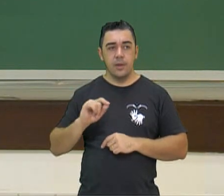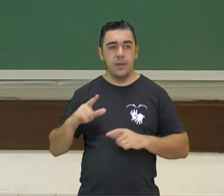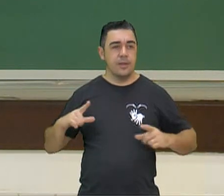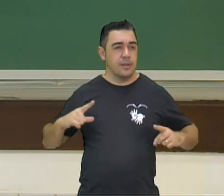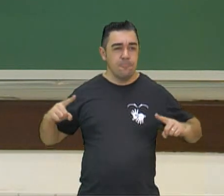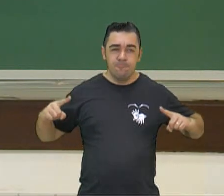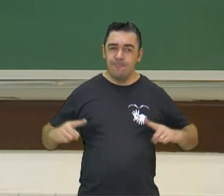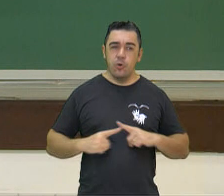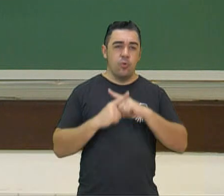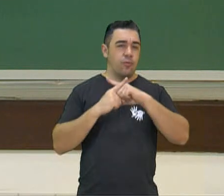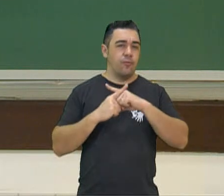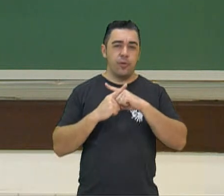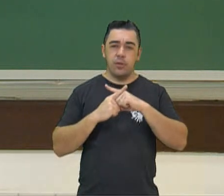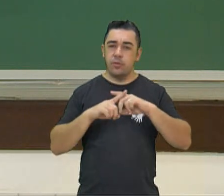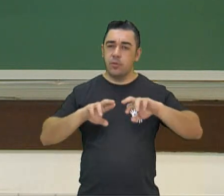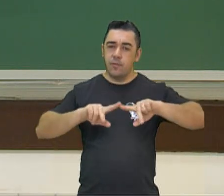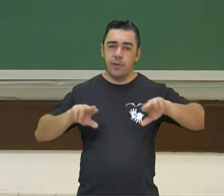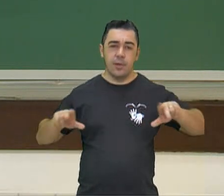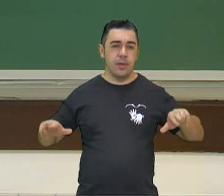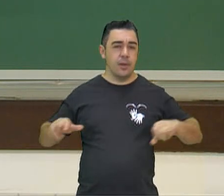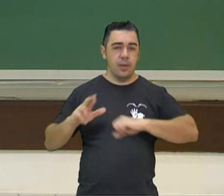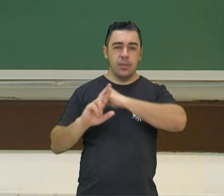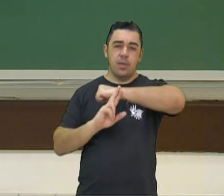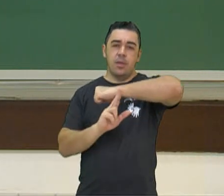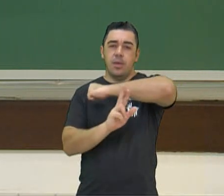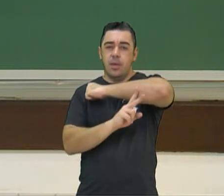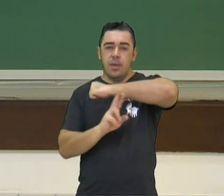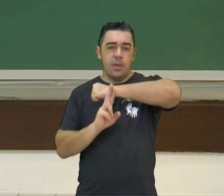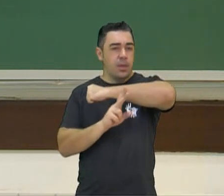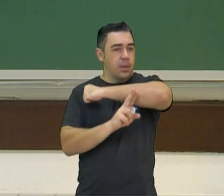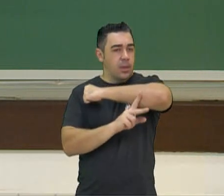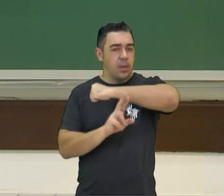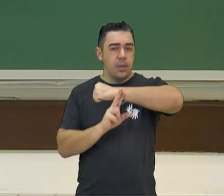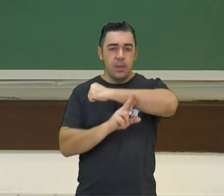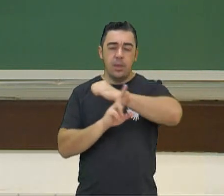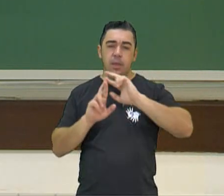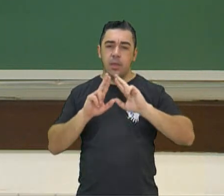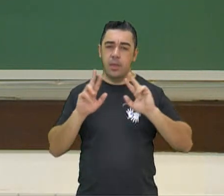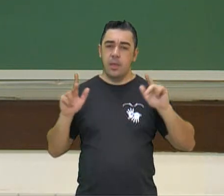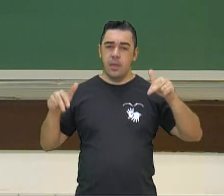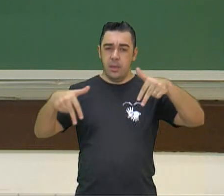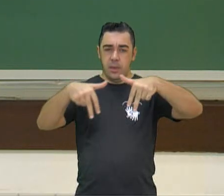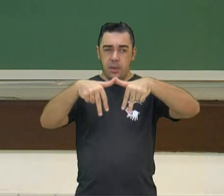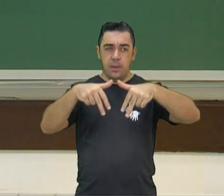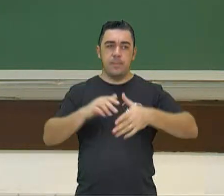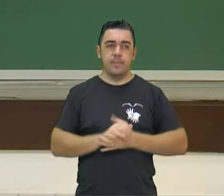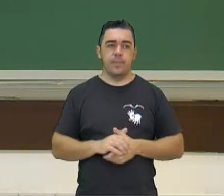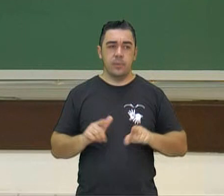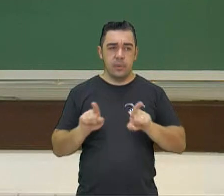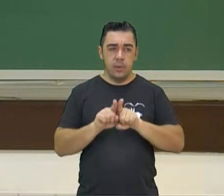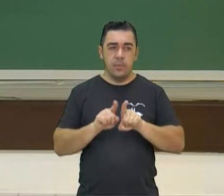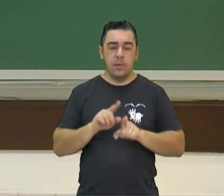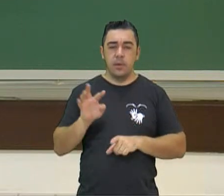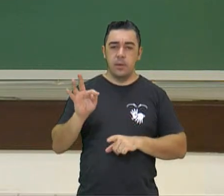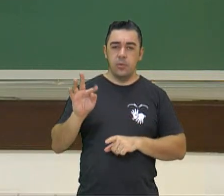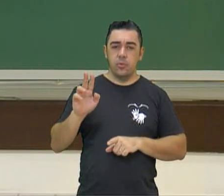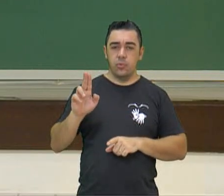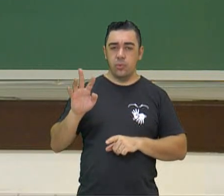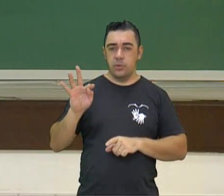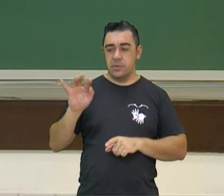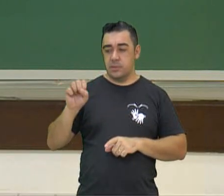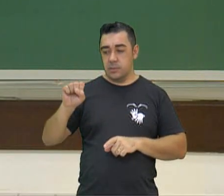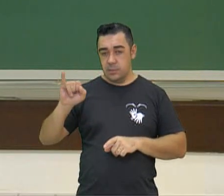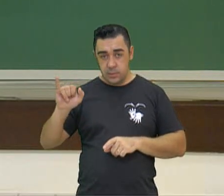conflitos étnicos muito grandes, várias etnias. E, inclusive, o Tutsi está presente lá no